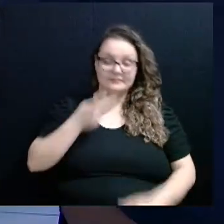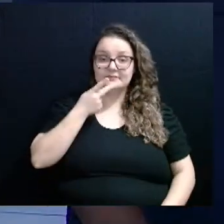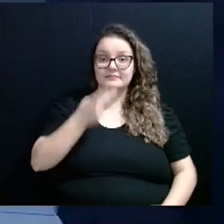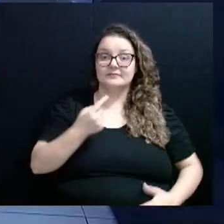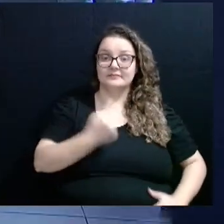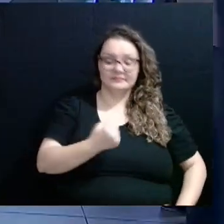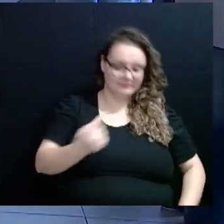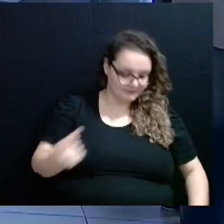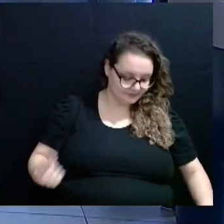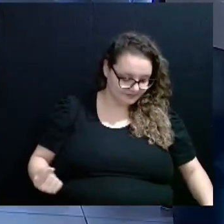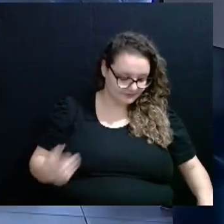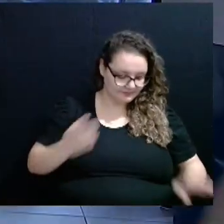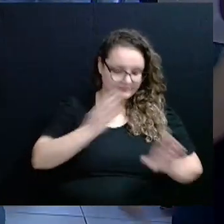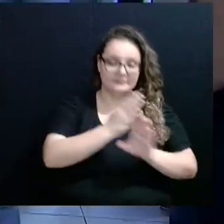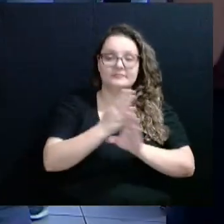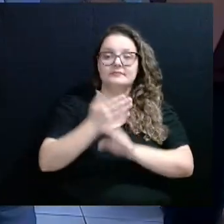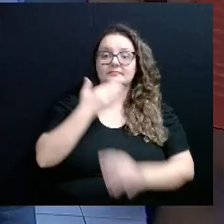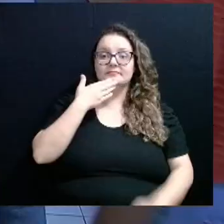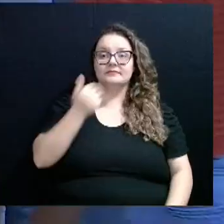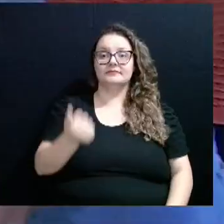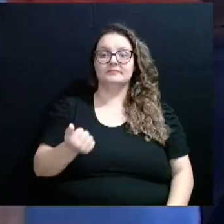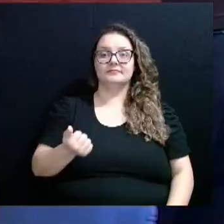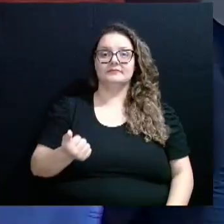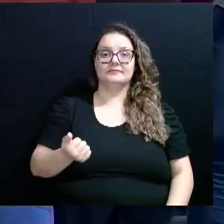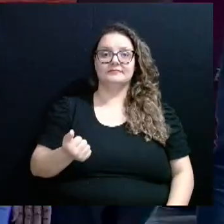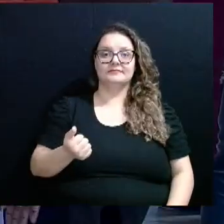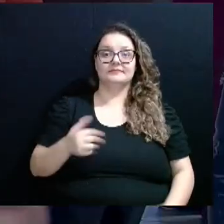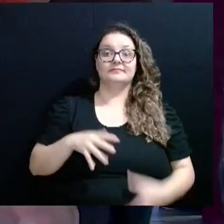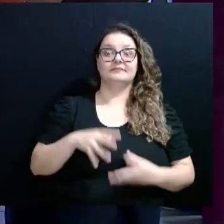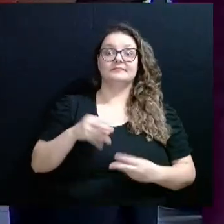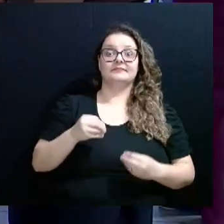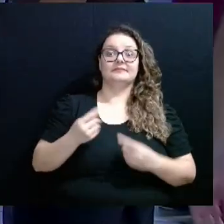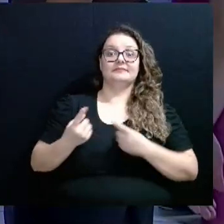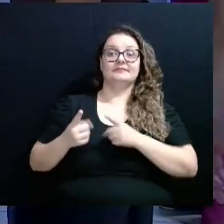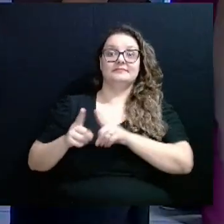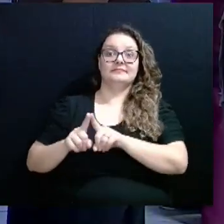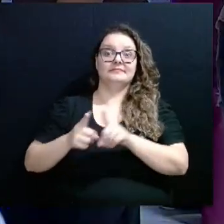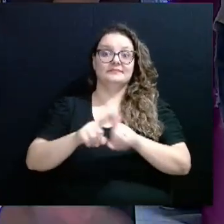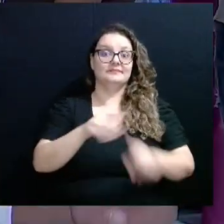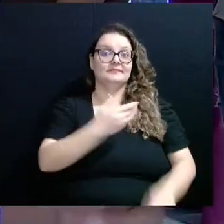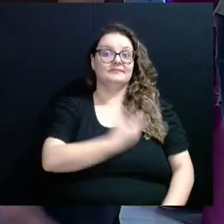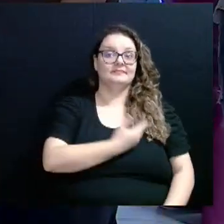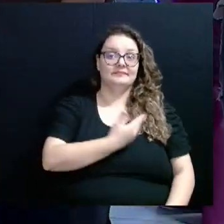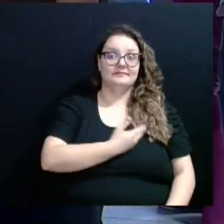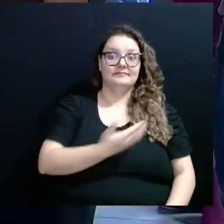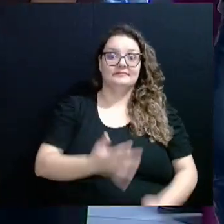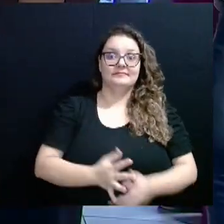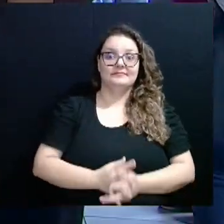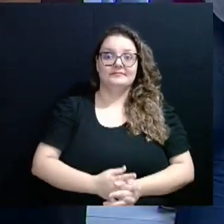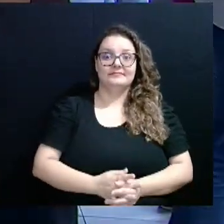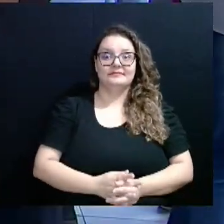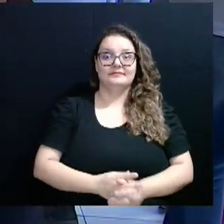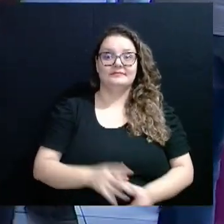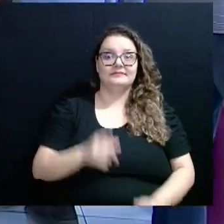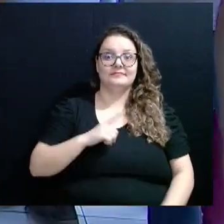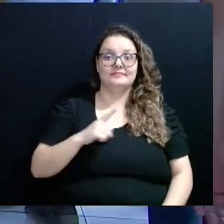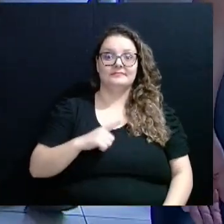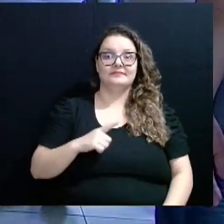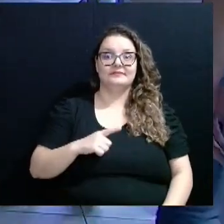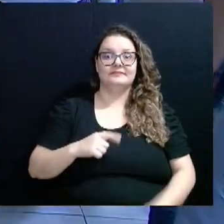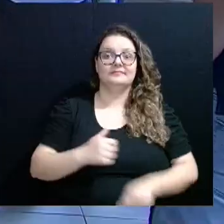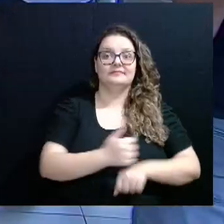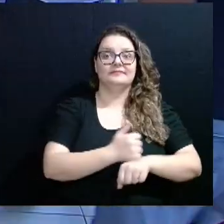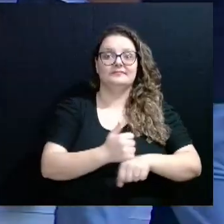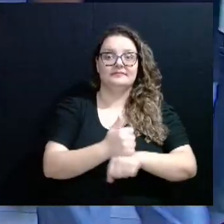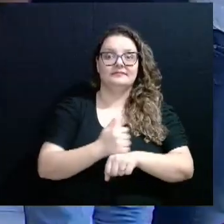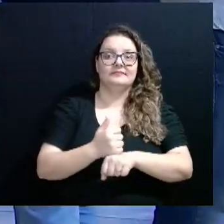melhora, né, esse espírito de companheirismo, de amizade que existe entre aqui os profissionais. A Câmara se torna